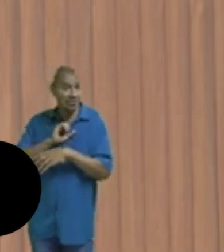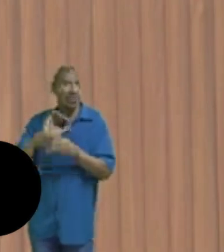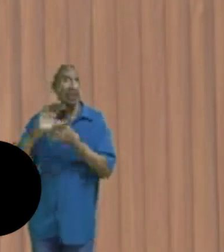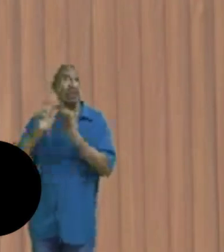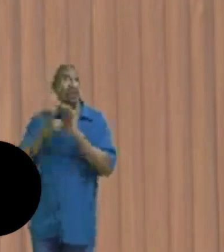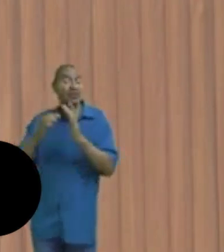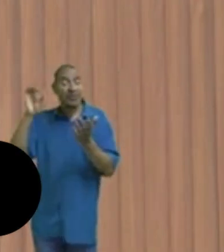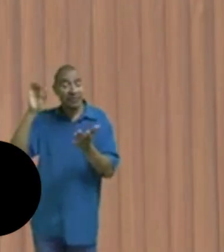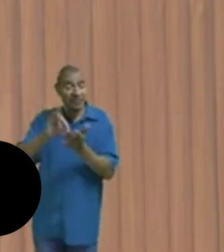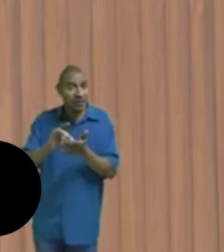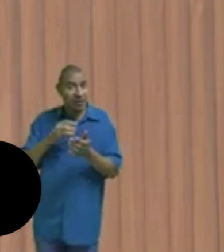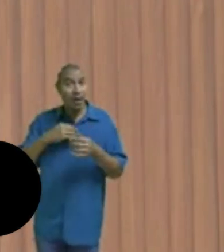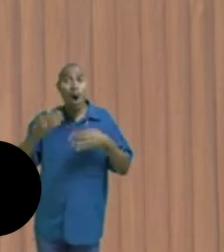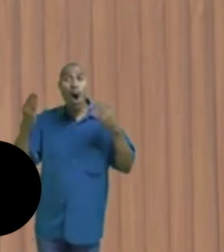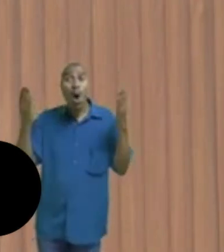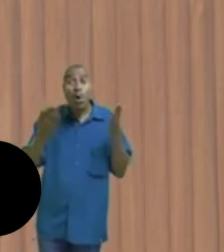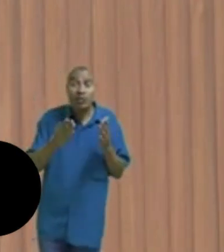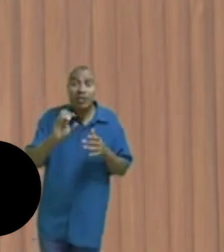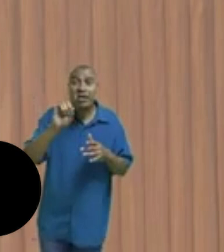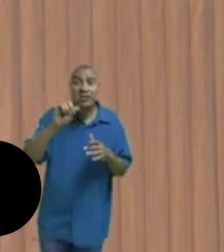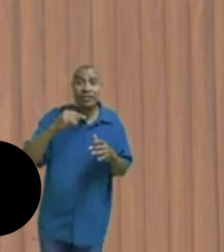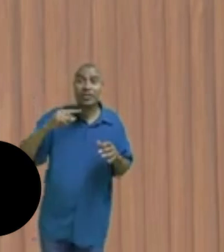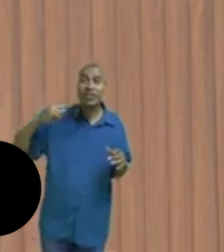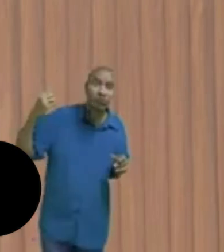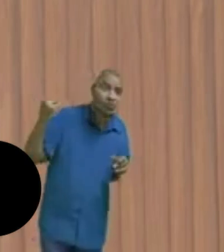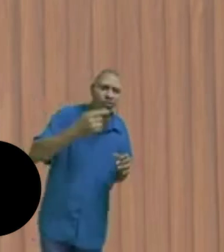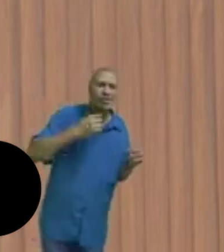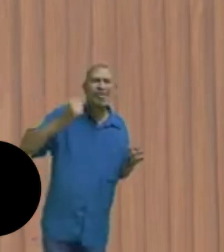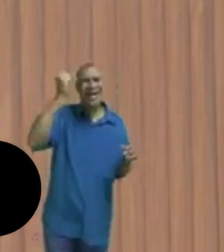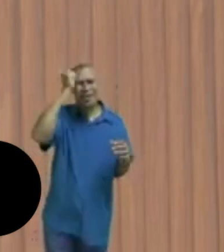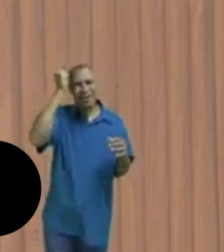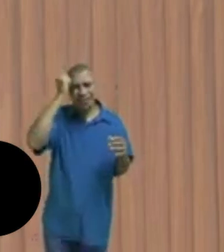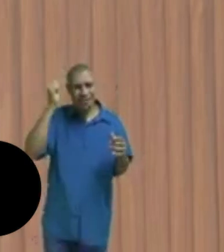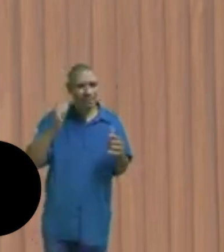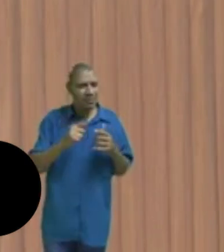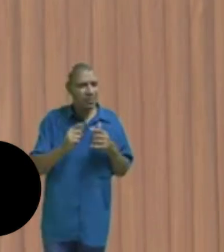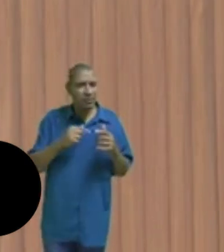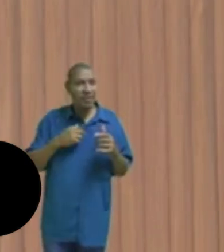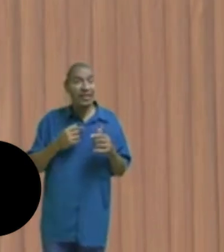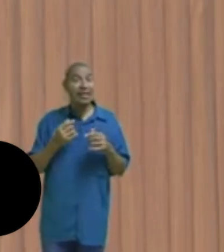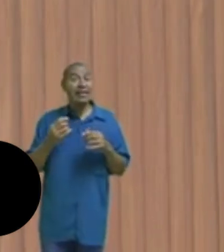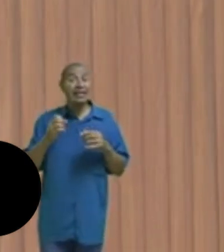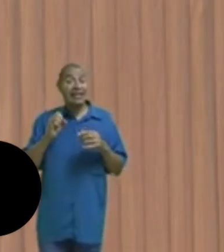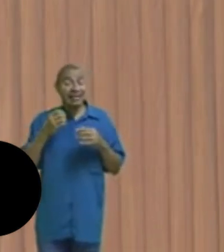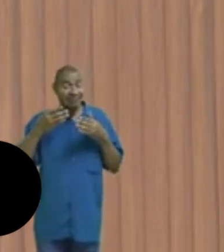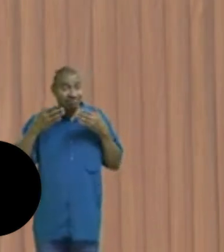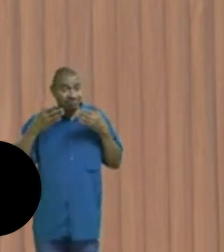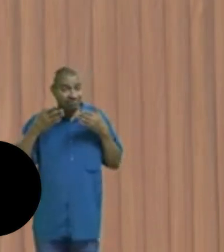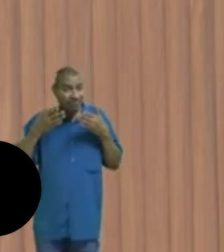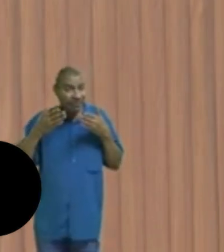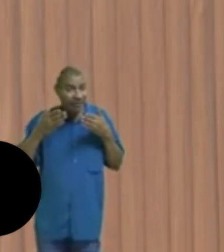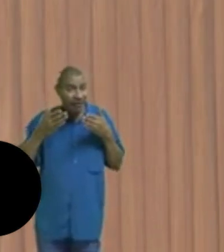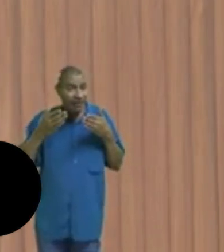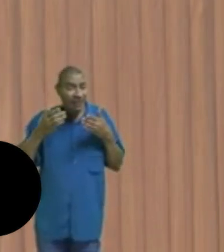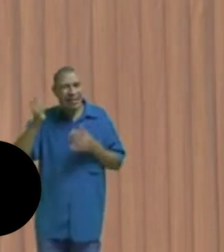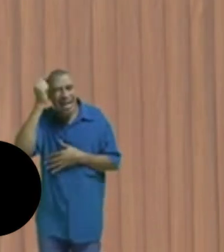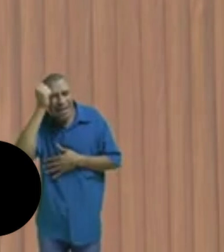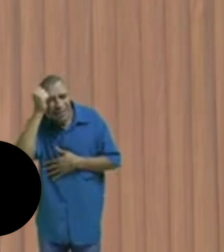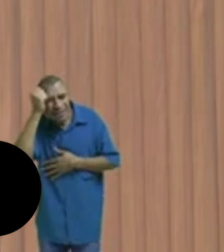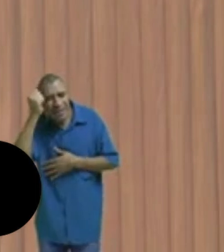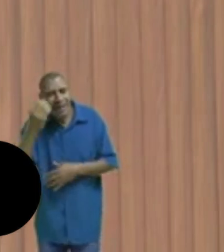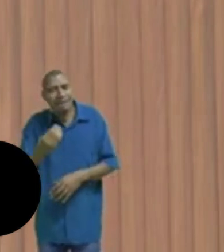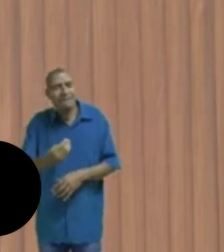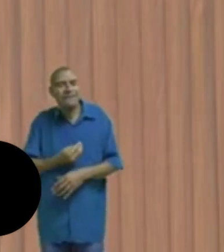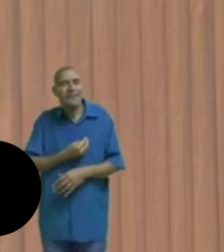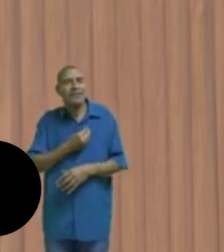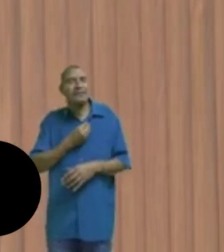verdadeiros adoradores, que são aqueles que nasceram de novo, adorarão o Pai em